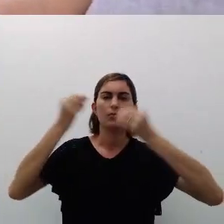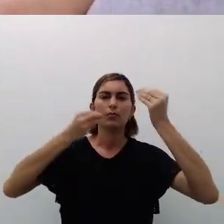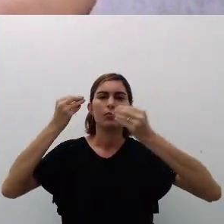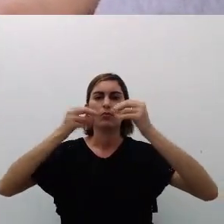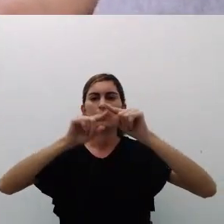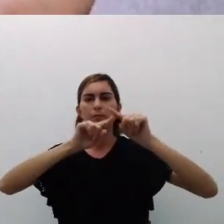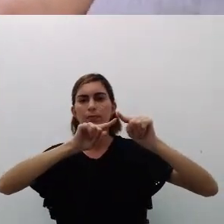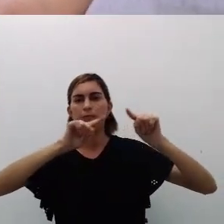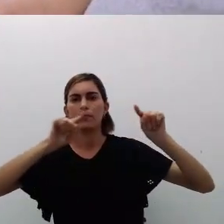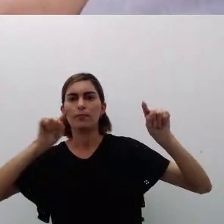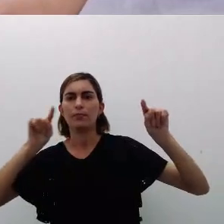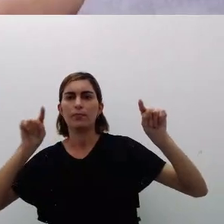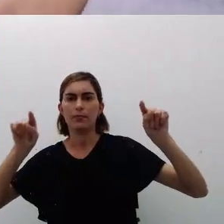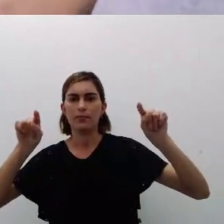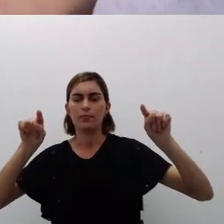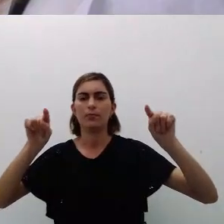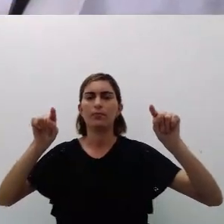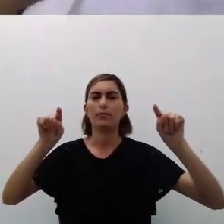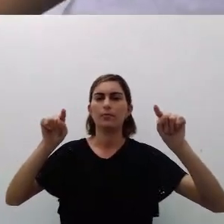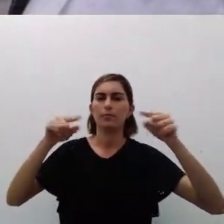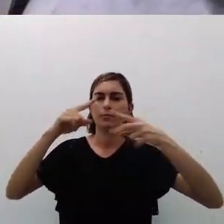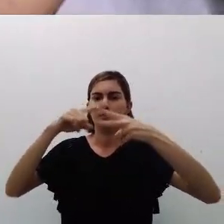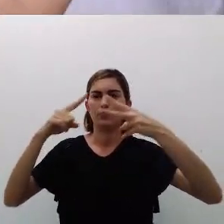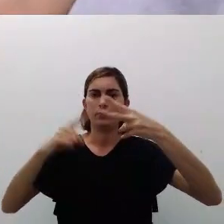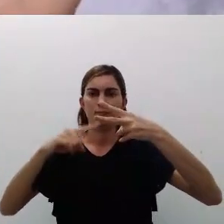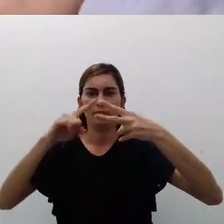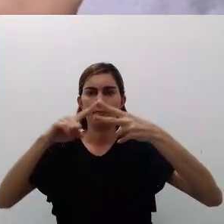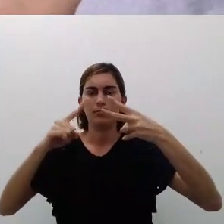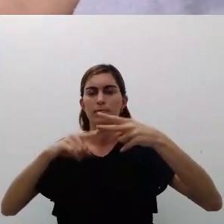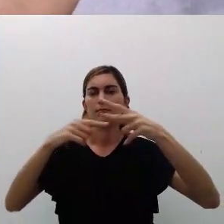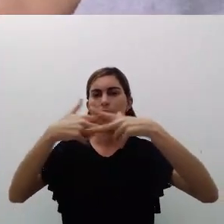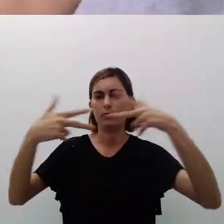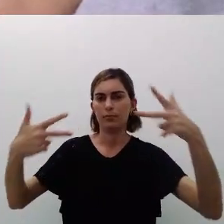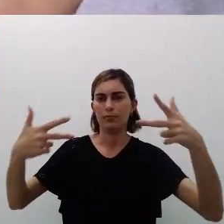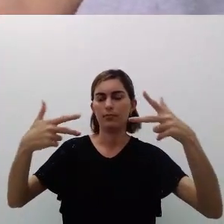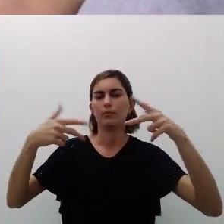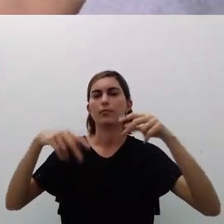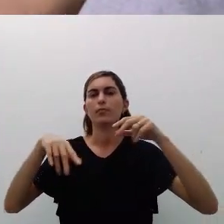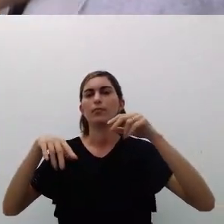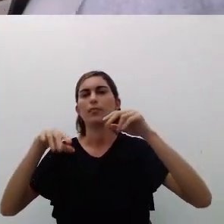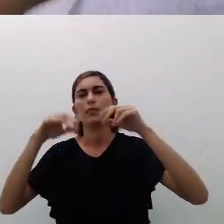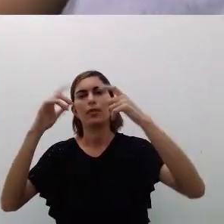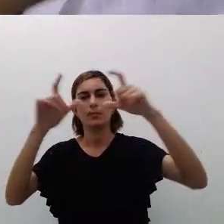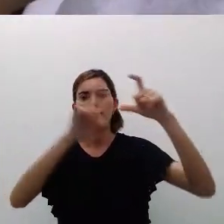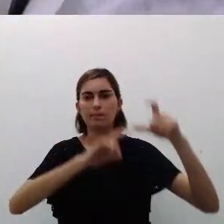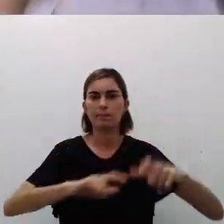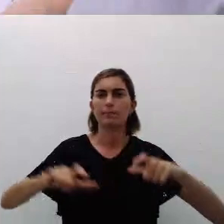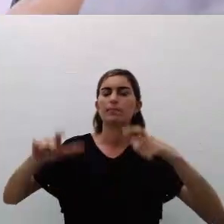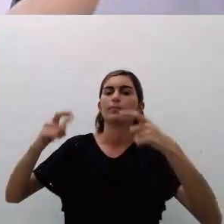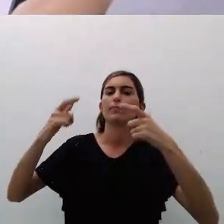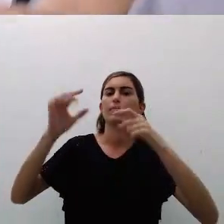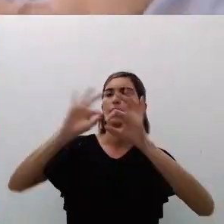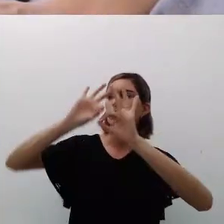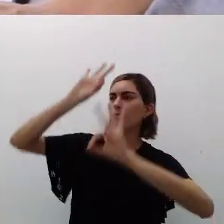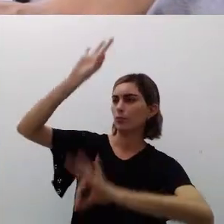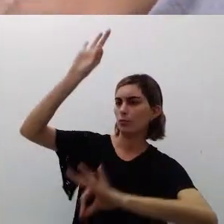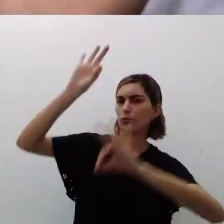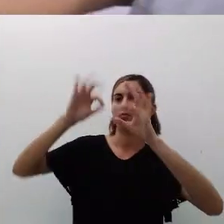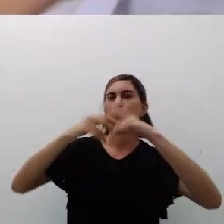dos elementos, das áreas, dos objetos, das alturas, né, também estão dentro da